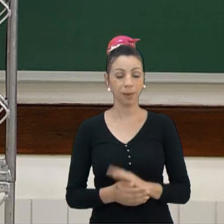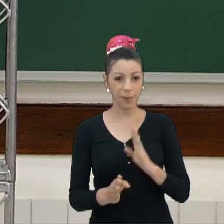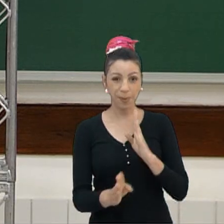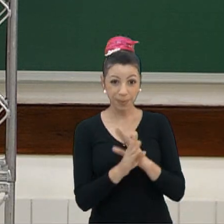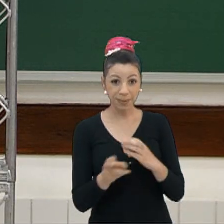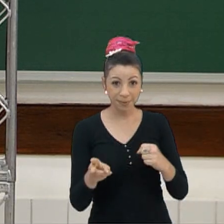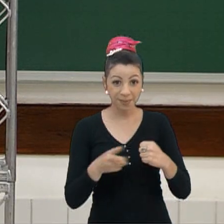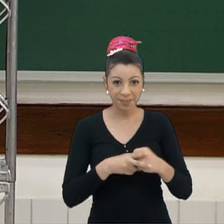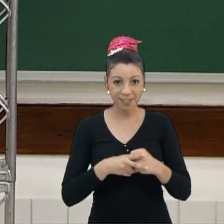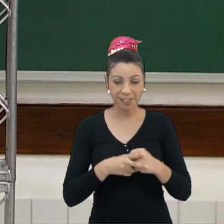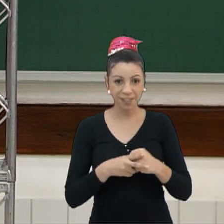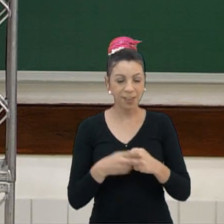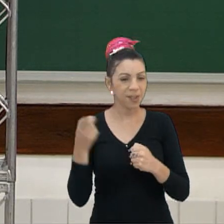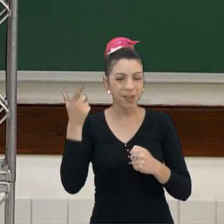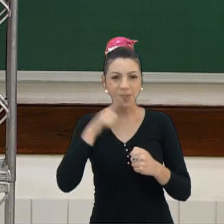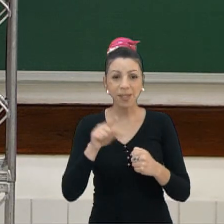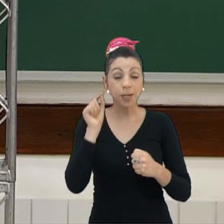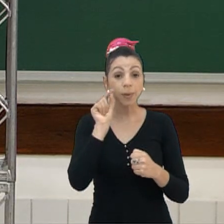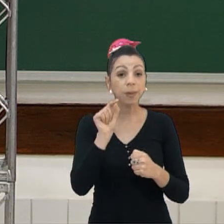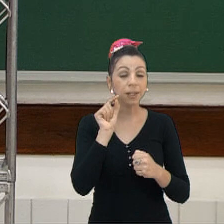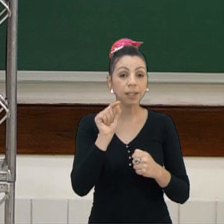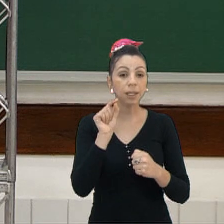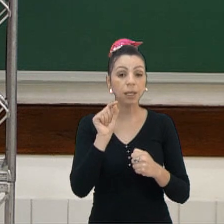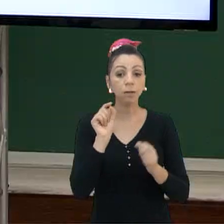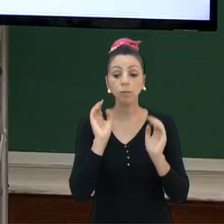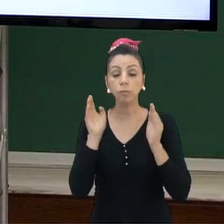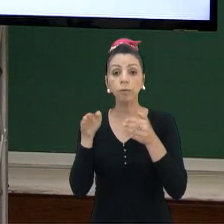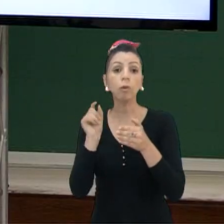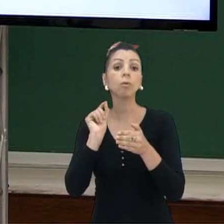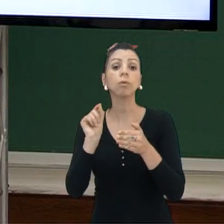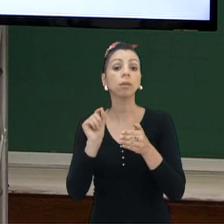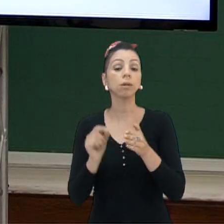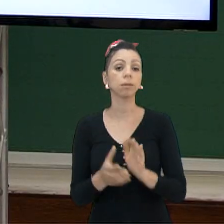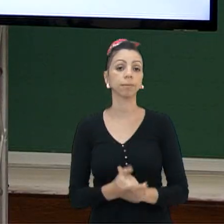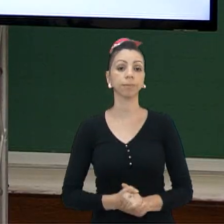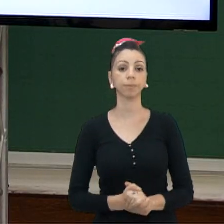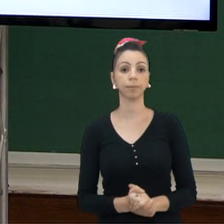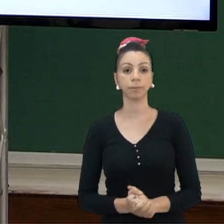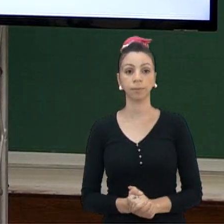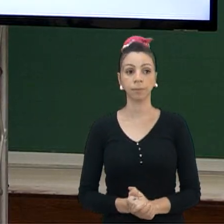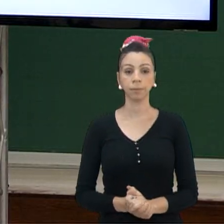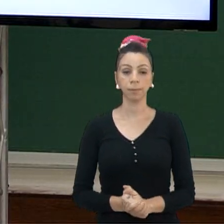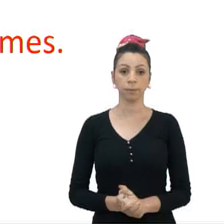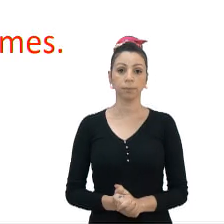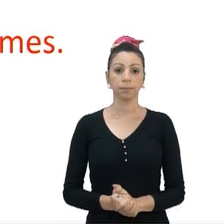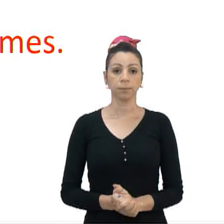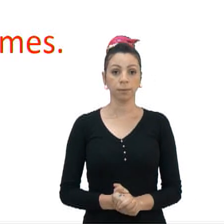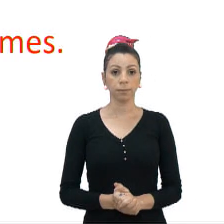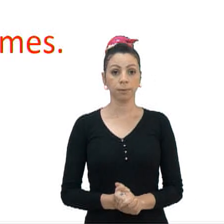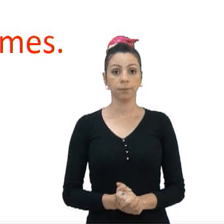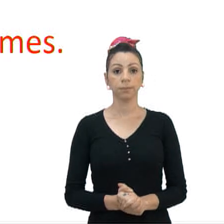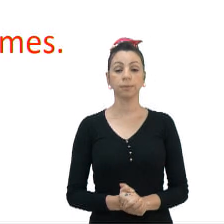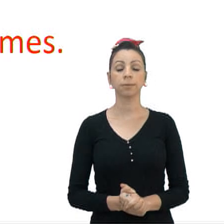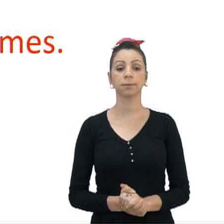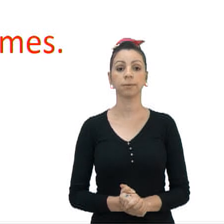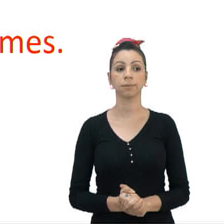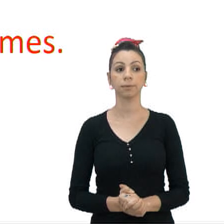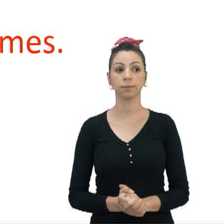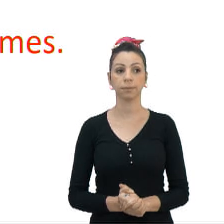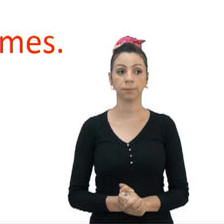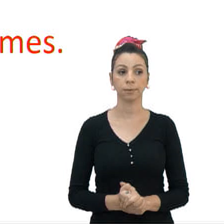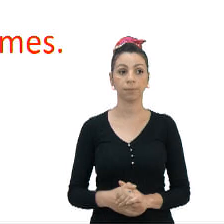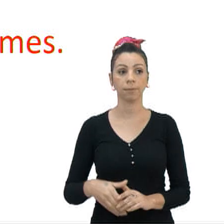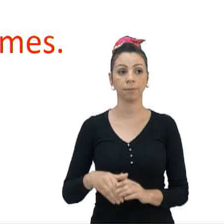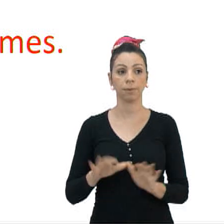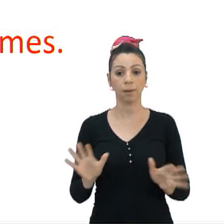Encontraram os verbos? Conseguiram ver a que eles se referem? Vamos dar uma olhadinha? Olha só. Eu tenho dignificam,